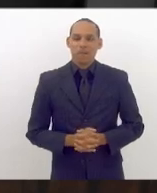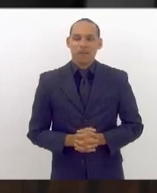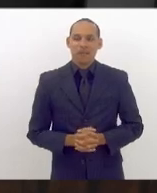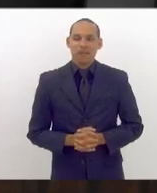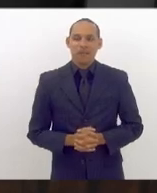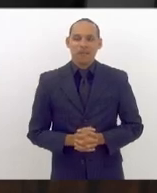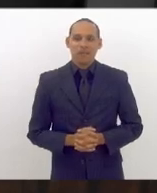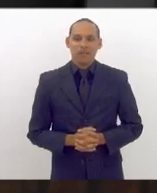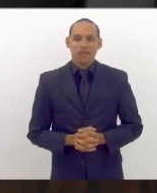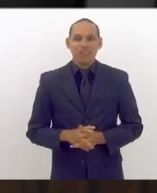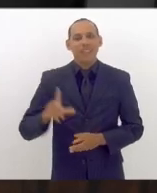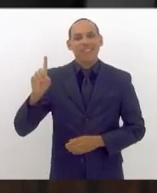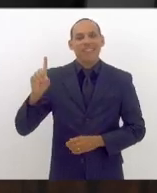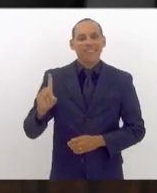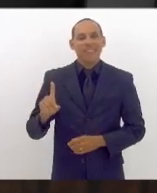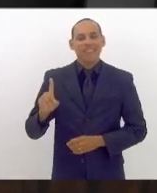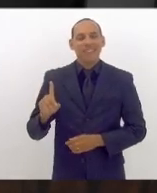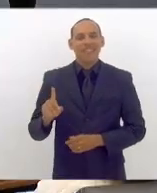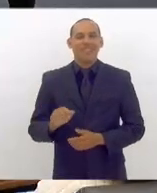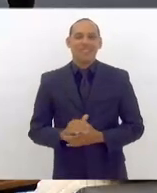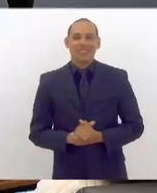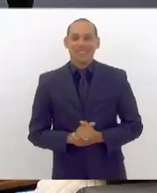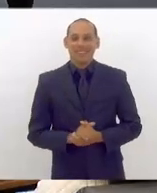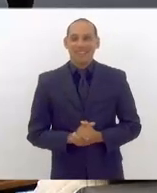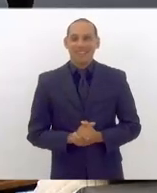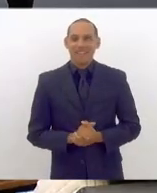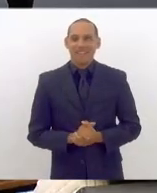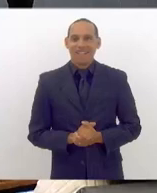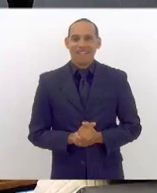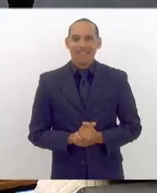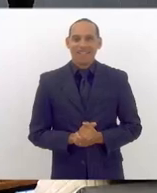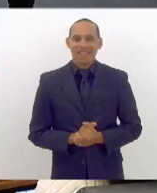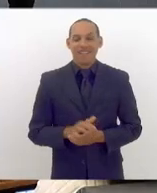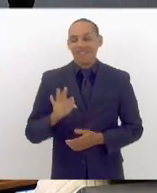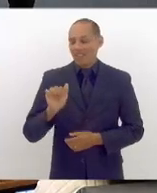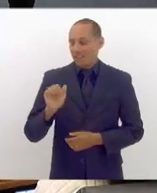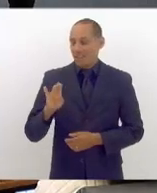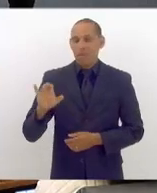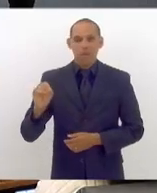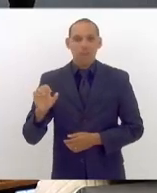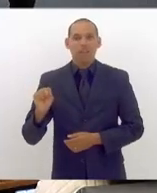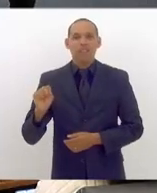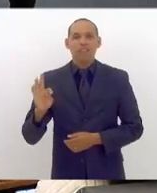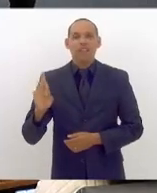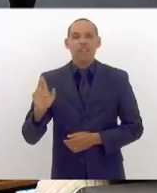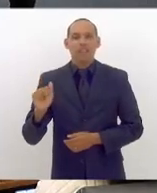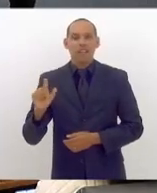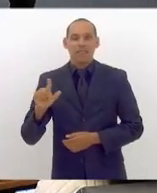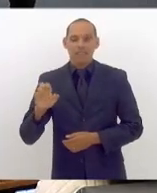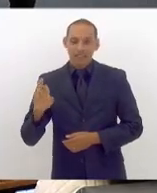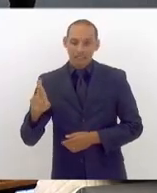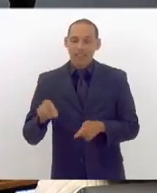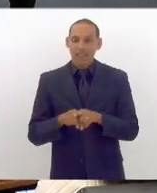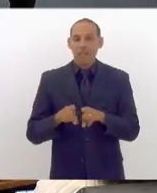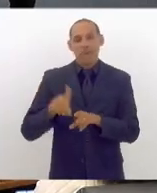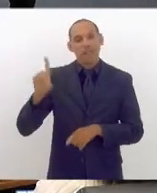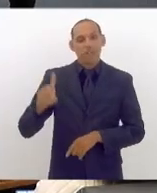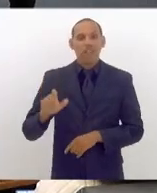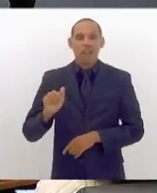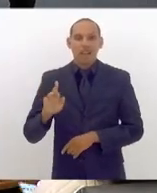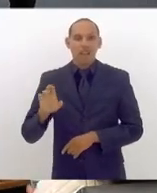diretor de cinema Fábio strazzer diretor também da proeg